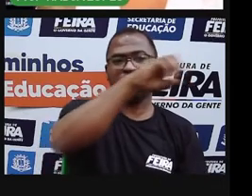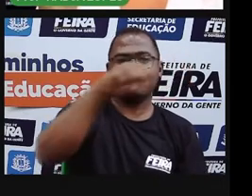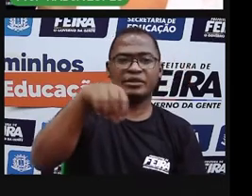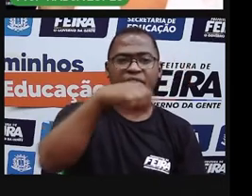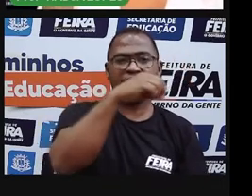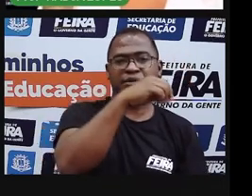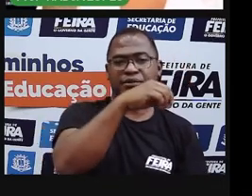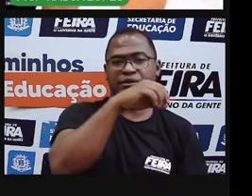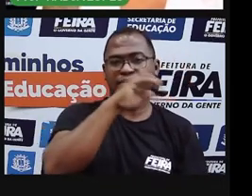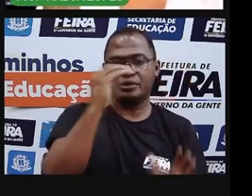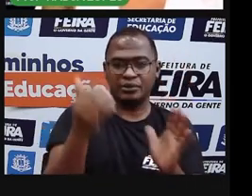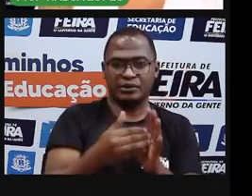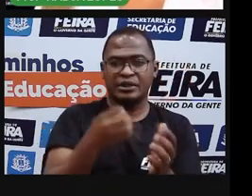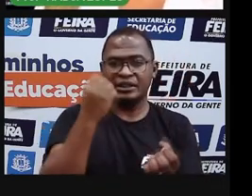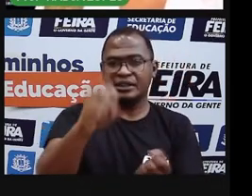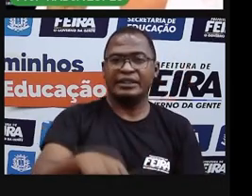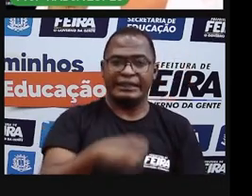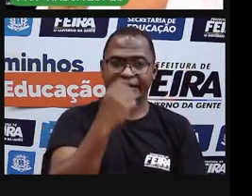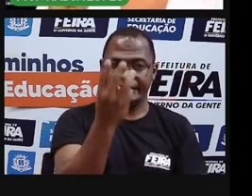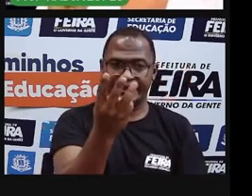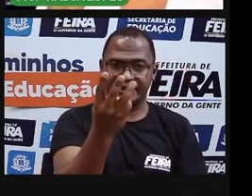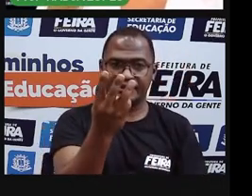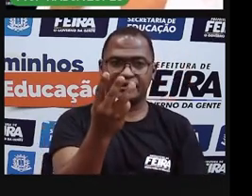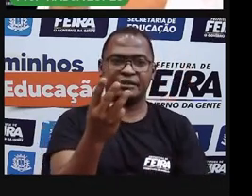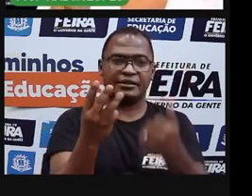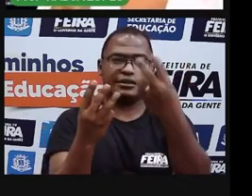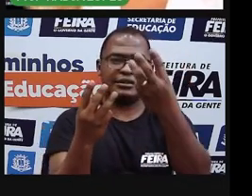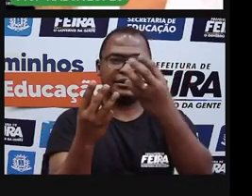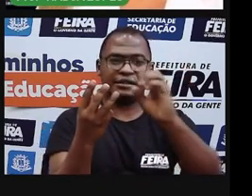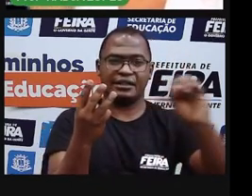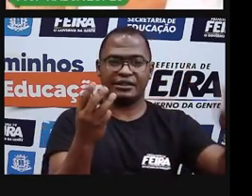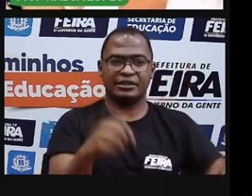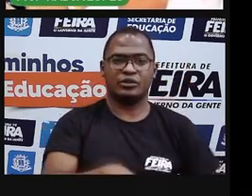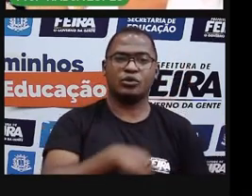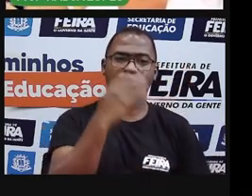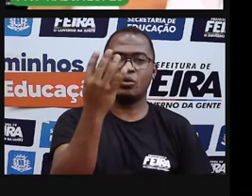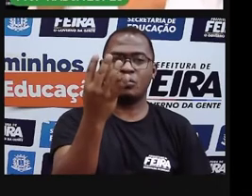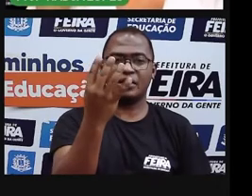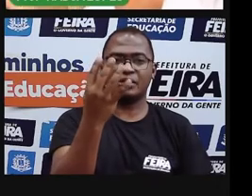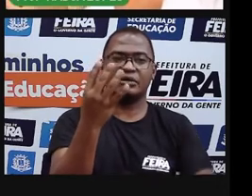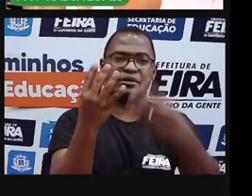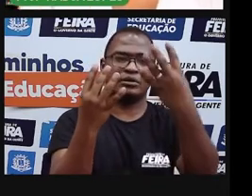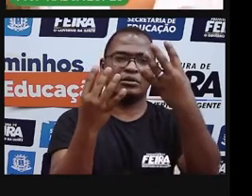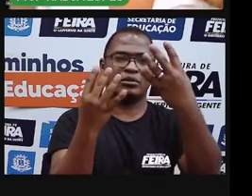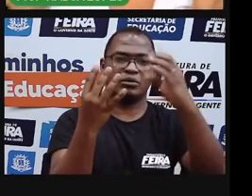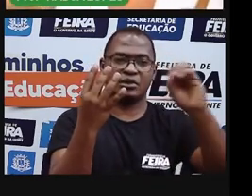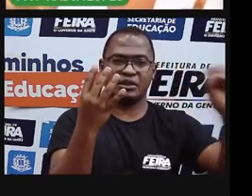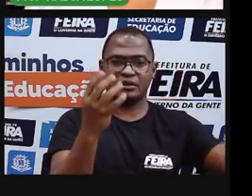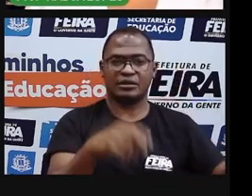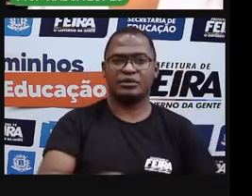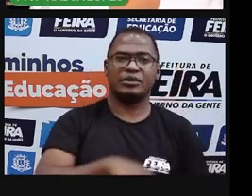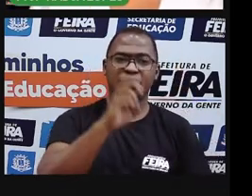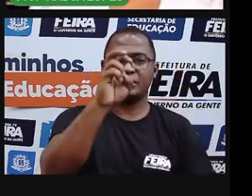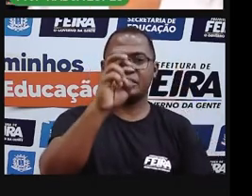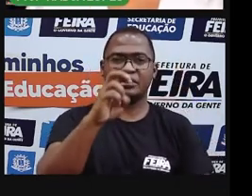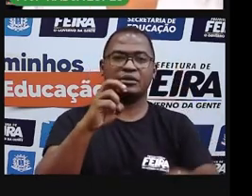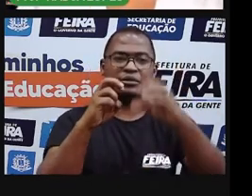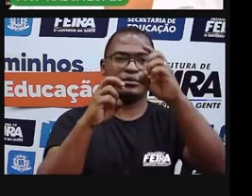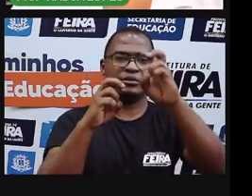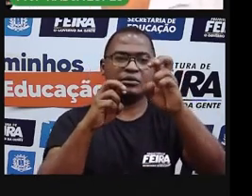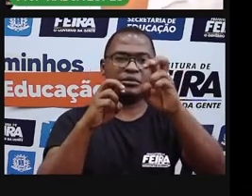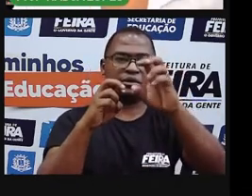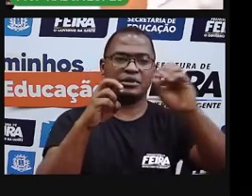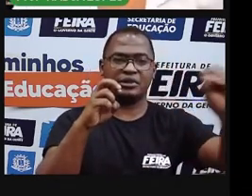três dezenas presentes 4 desenhos para os tempos 5 dezenas 15 3 desenhos